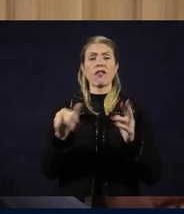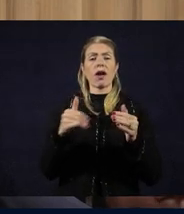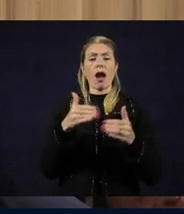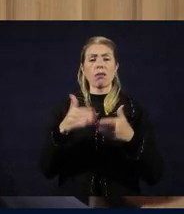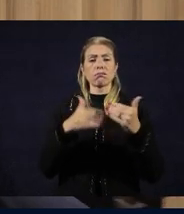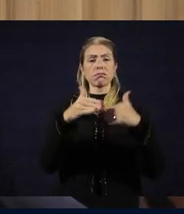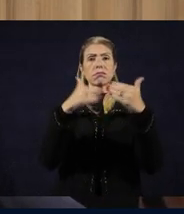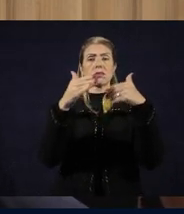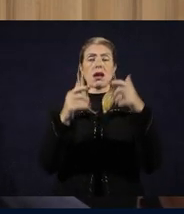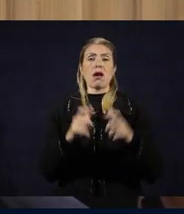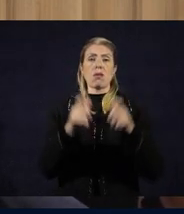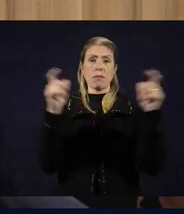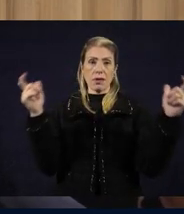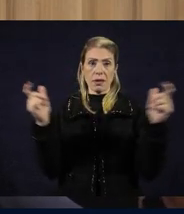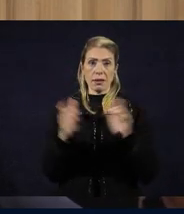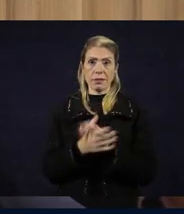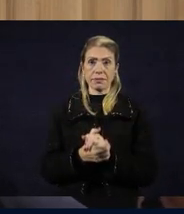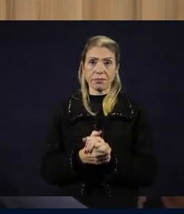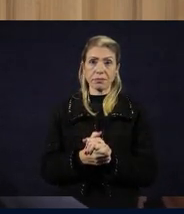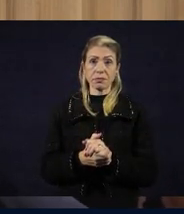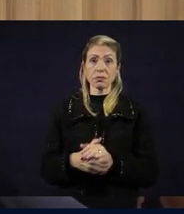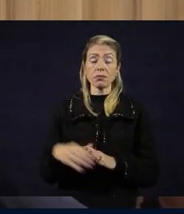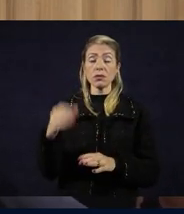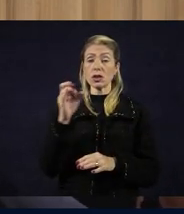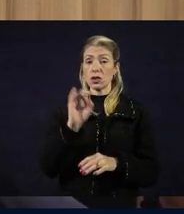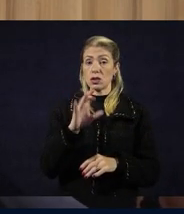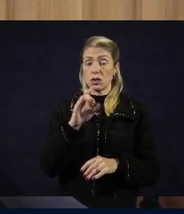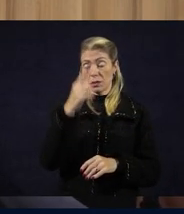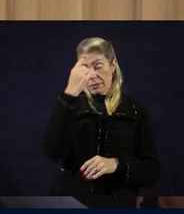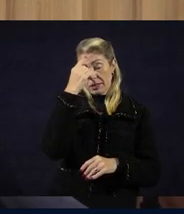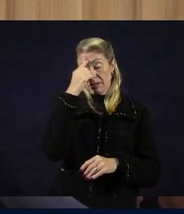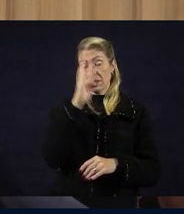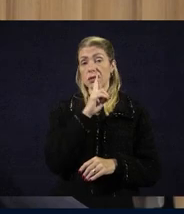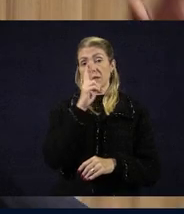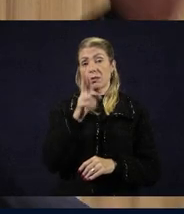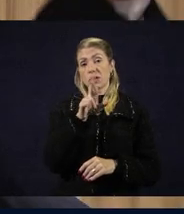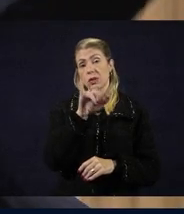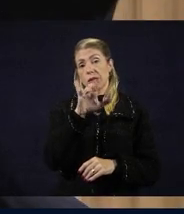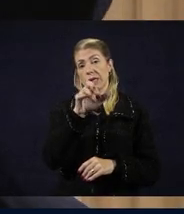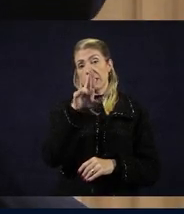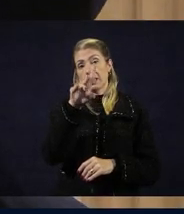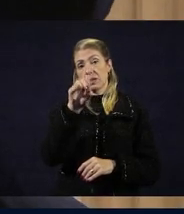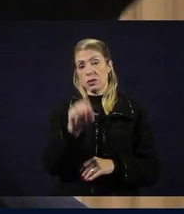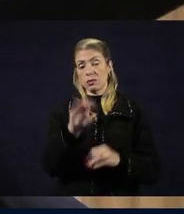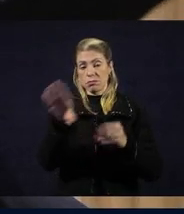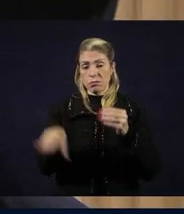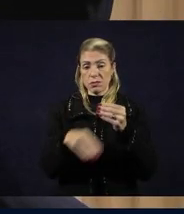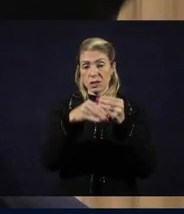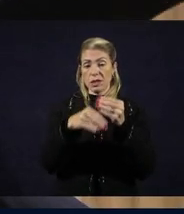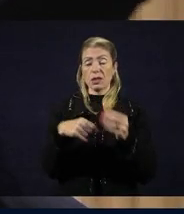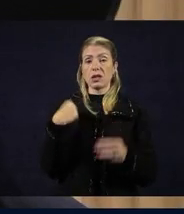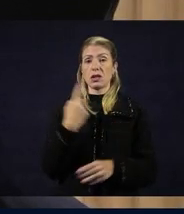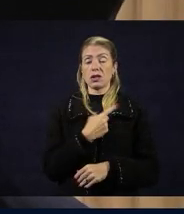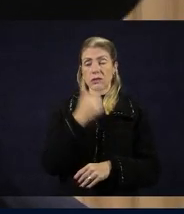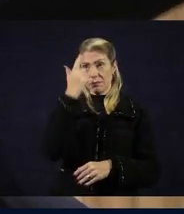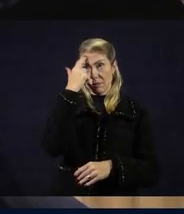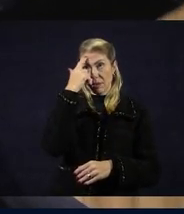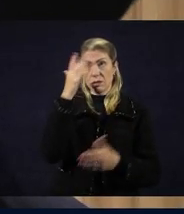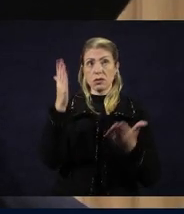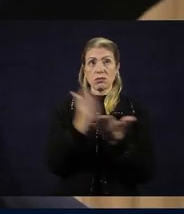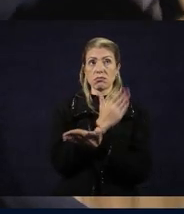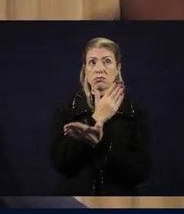eu acho que fundamental só agregar nessa na resposta do Ricardo acho que a gente teve um divisor de